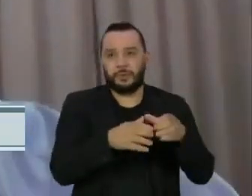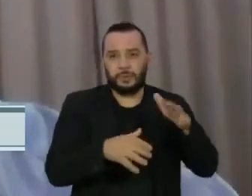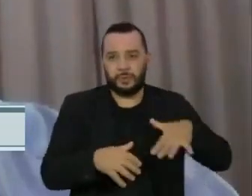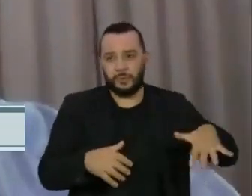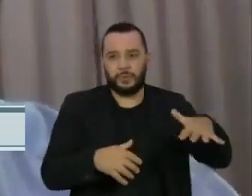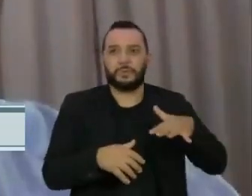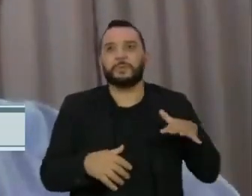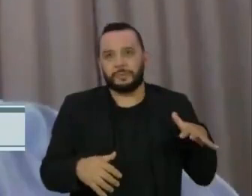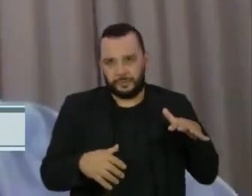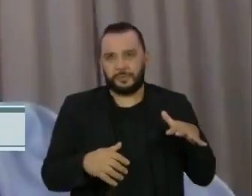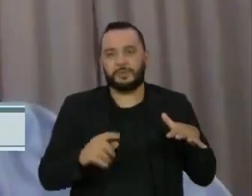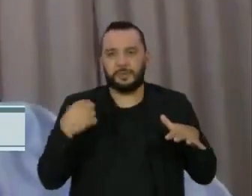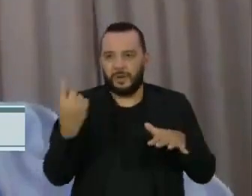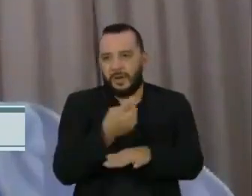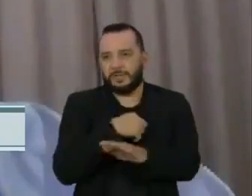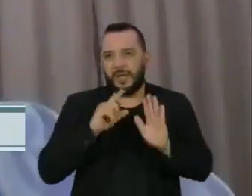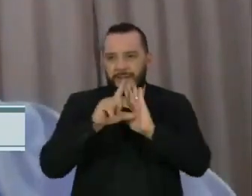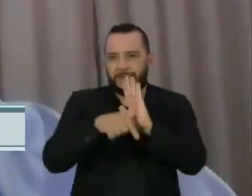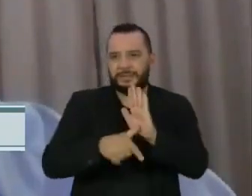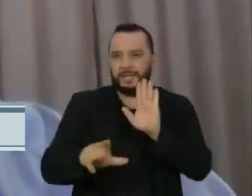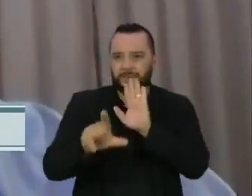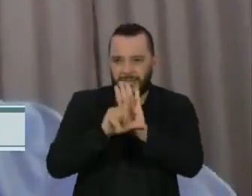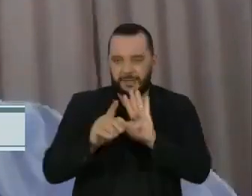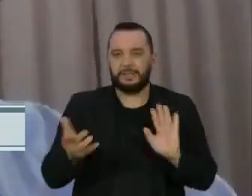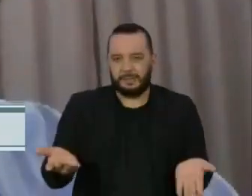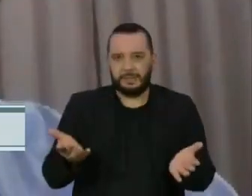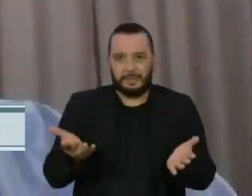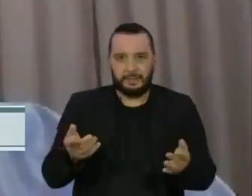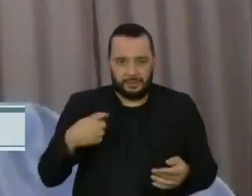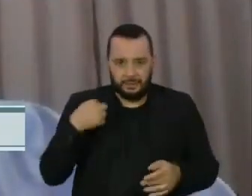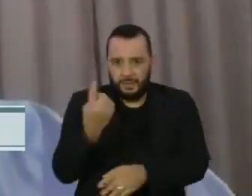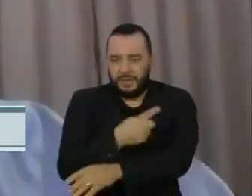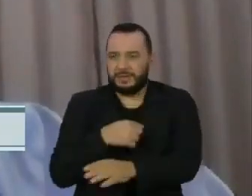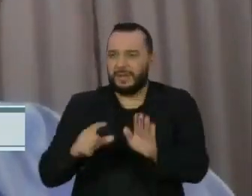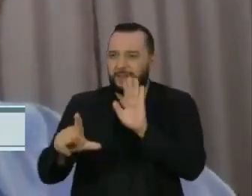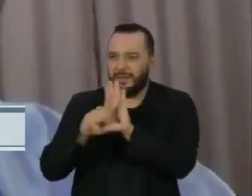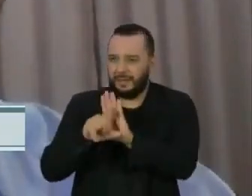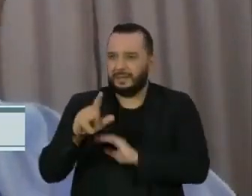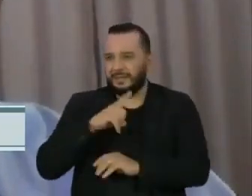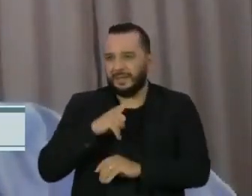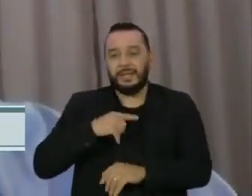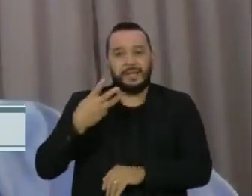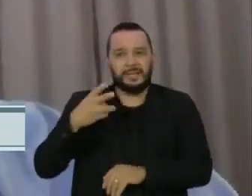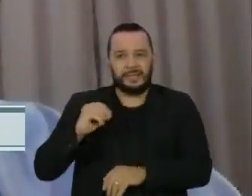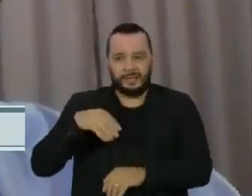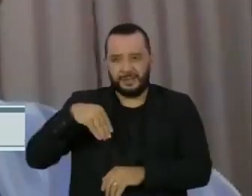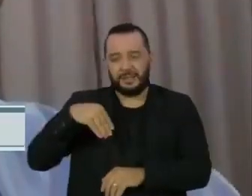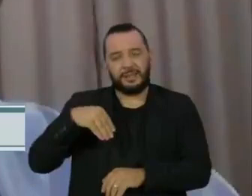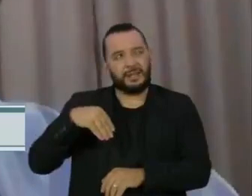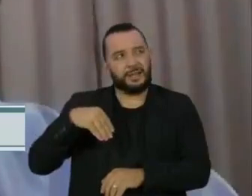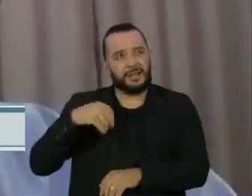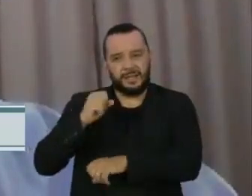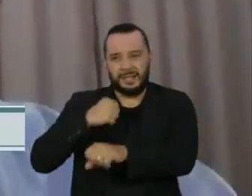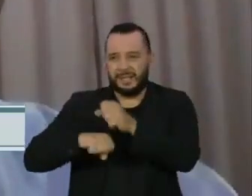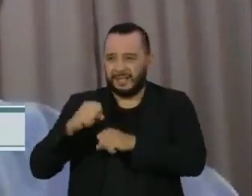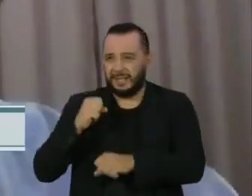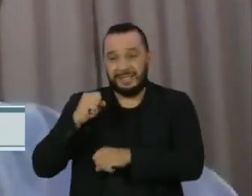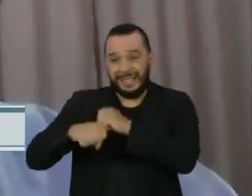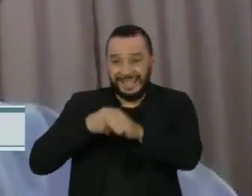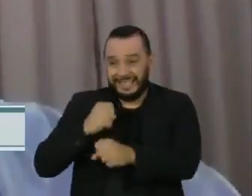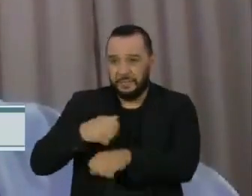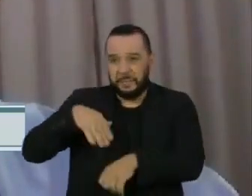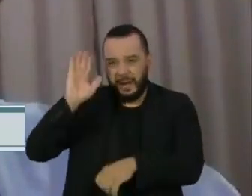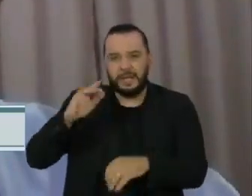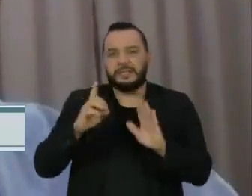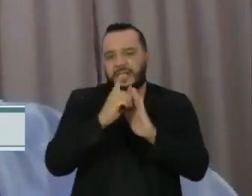Nós estávamos atrasados nessa legislação. A legislação, nossa lei, tem mais de 30 anos e o último decreto tem quase